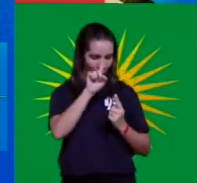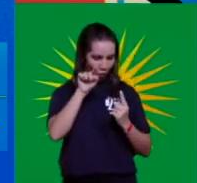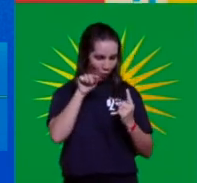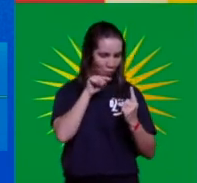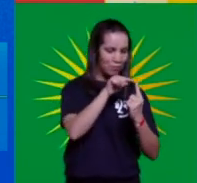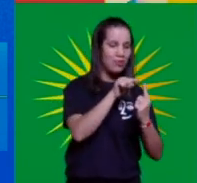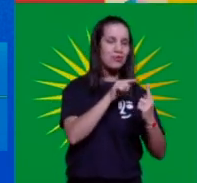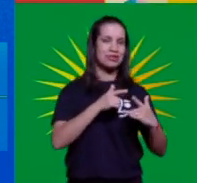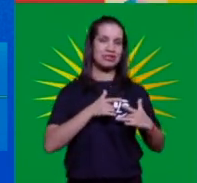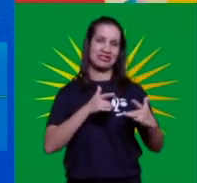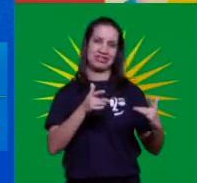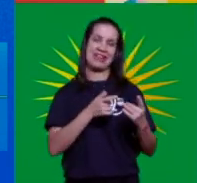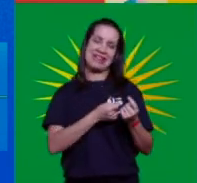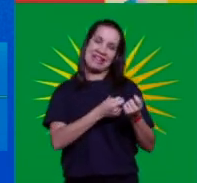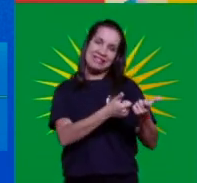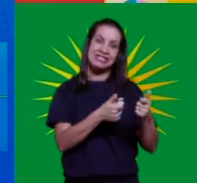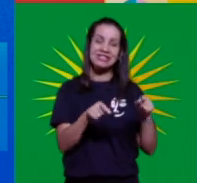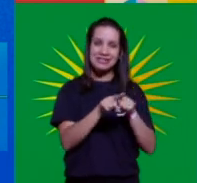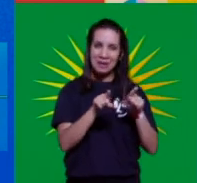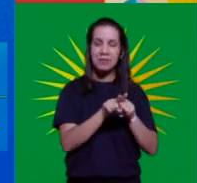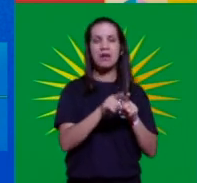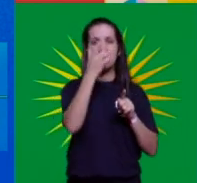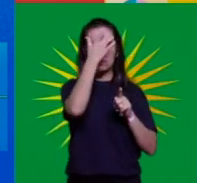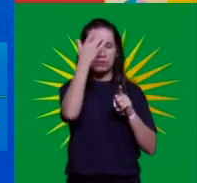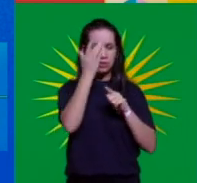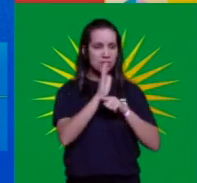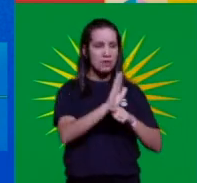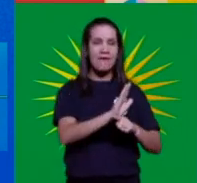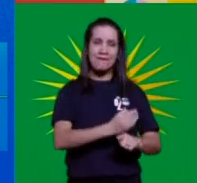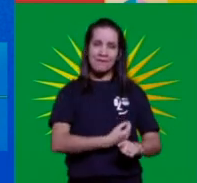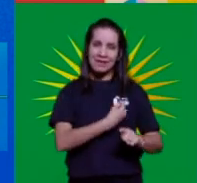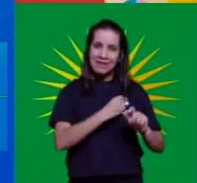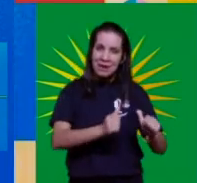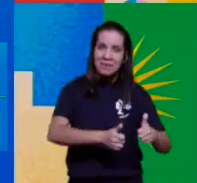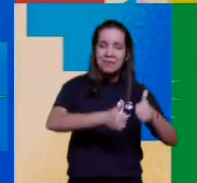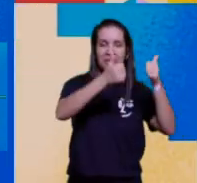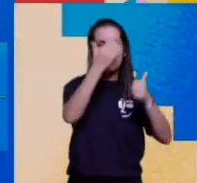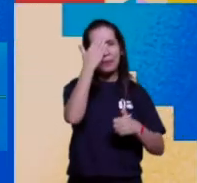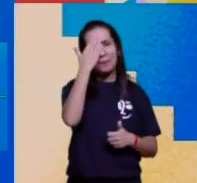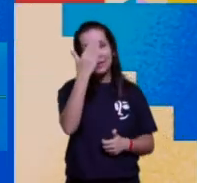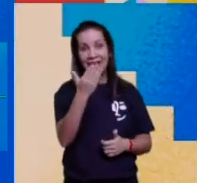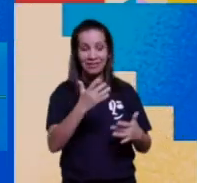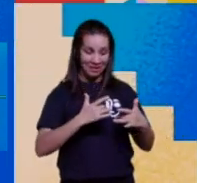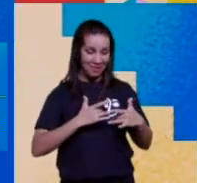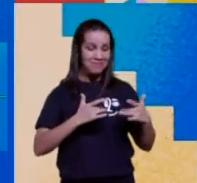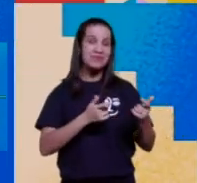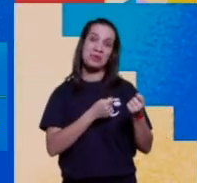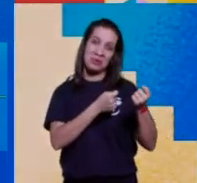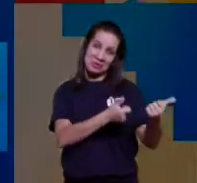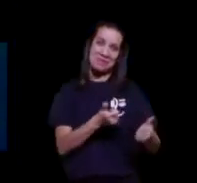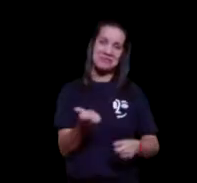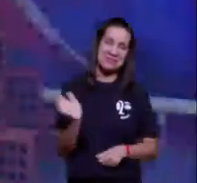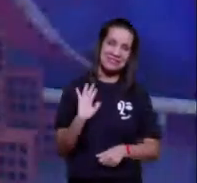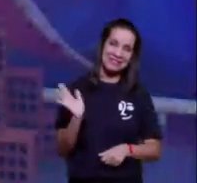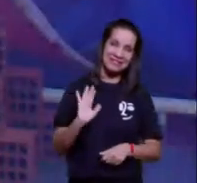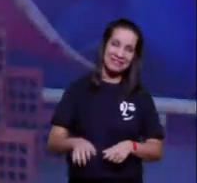de solidariedade e dignidade para que todos vivam melhor. Obrigado, gente, e façam suas contribuições. Tchau,